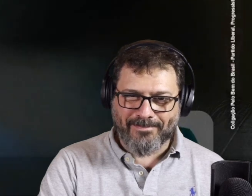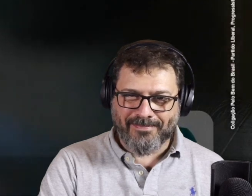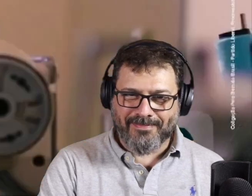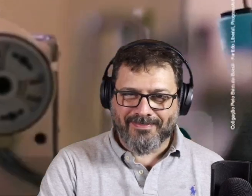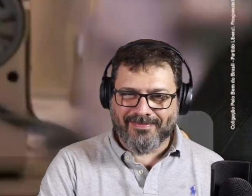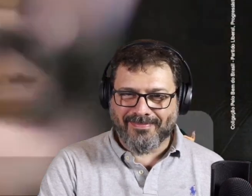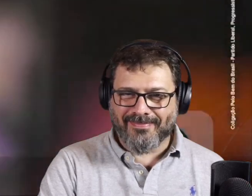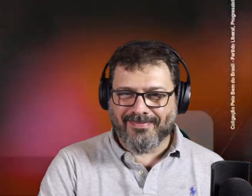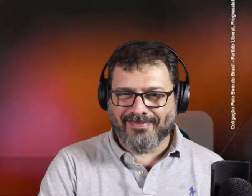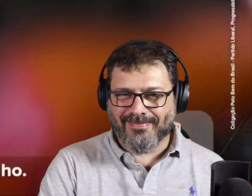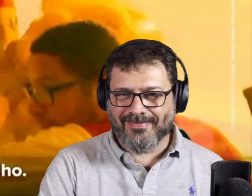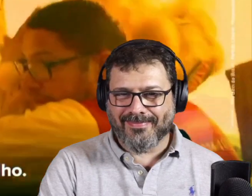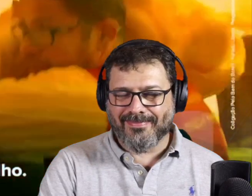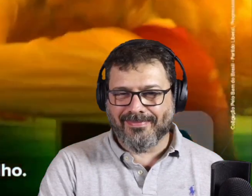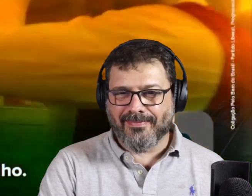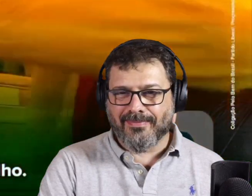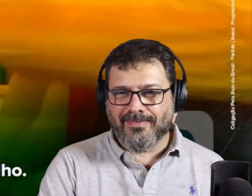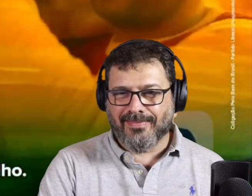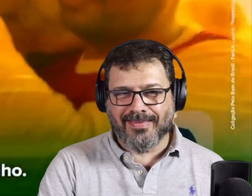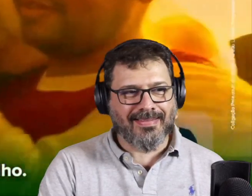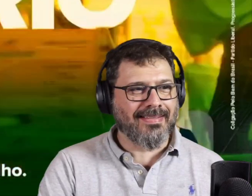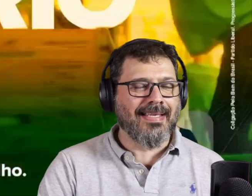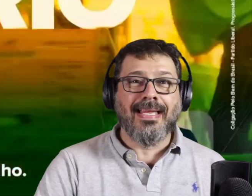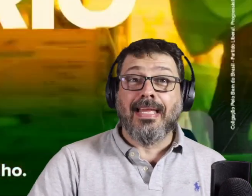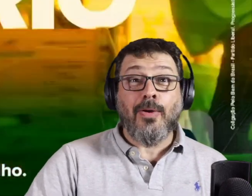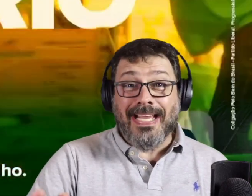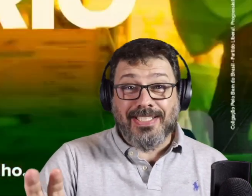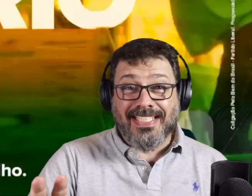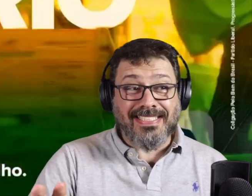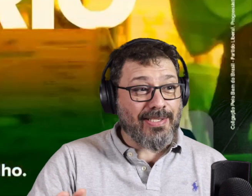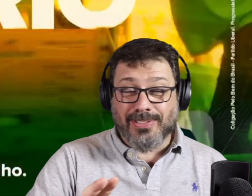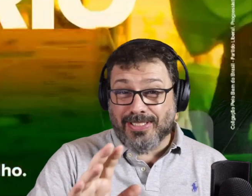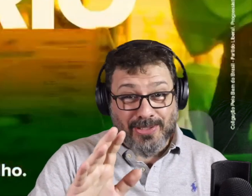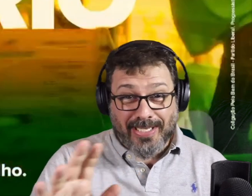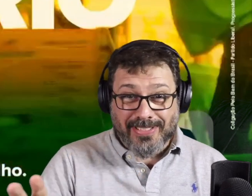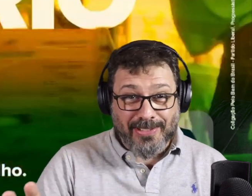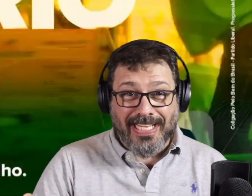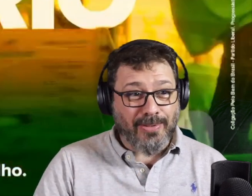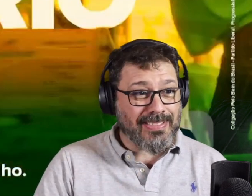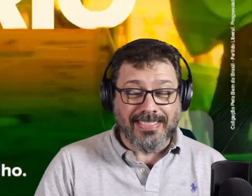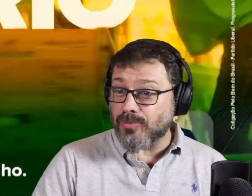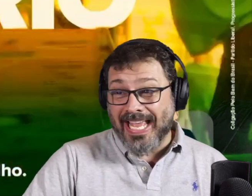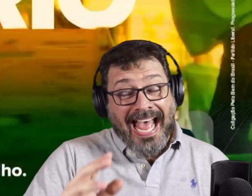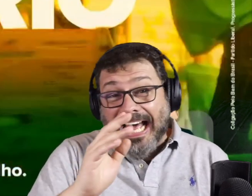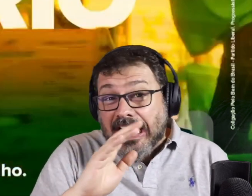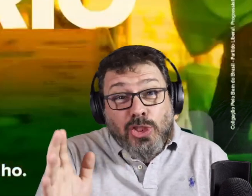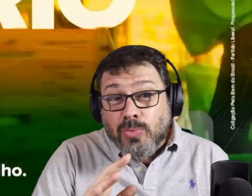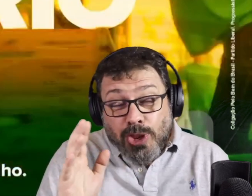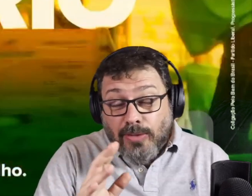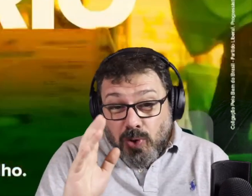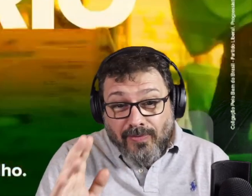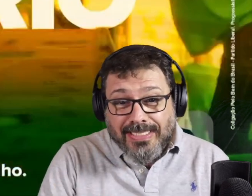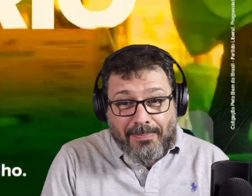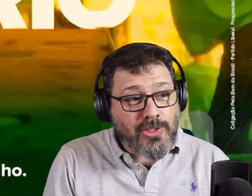trabalhar. Vai ser R$800 mais... Não basta 600, a gente não está conseguindo nada com 600. Arranje